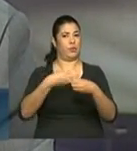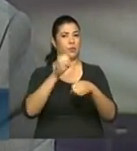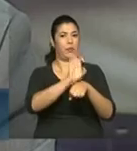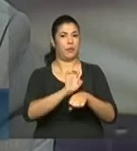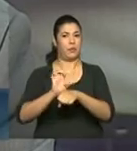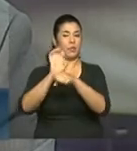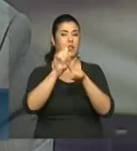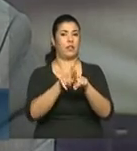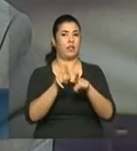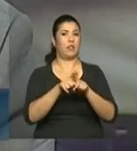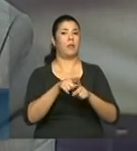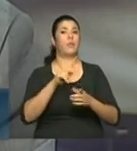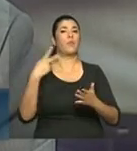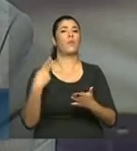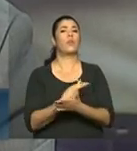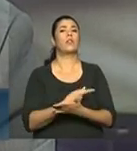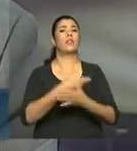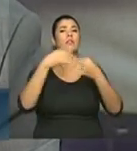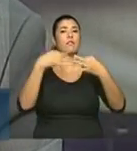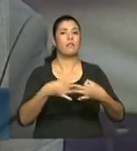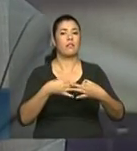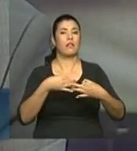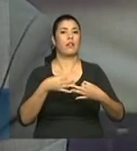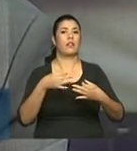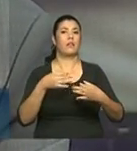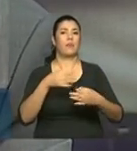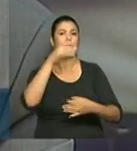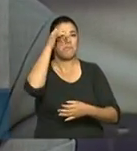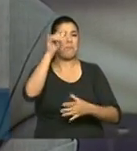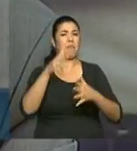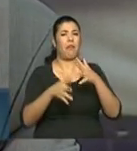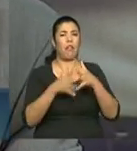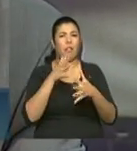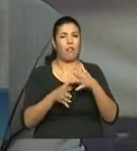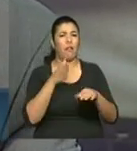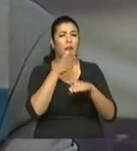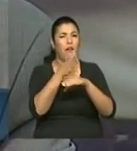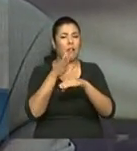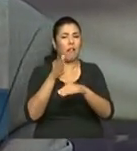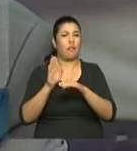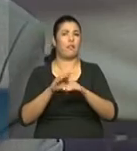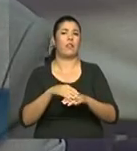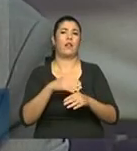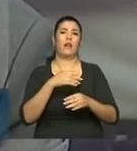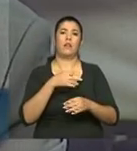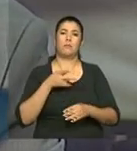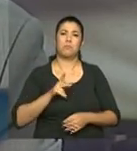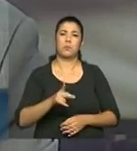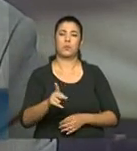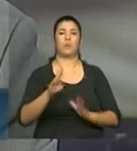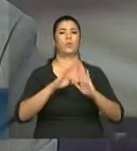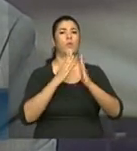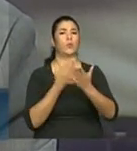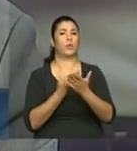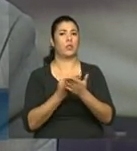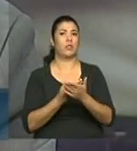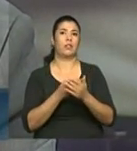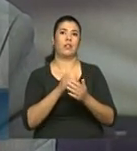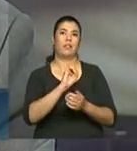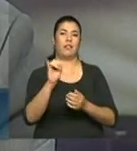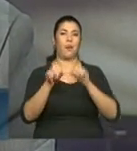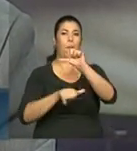mais adequado de desenvolver determinadas estratégias, até para não atrapalhar, interferir no calendário escolar. Podemos transformar a vida da